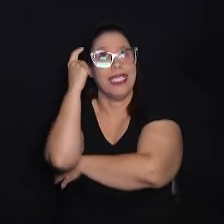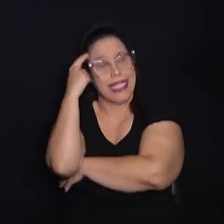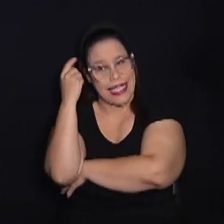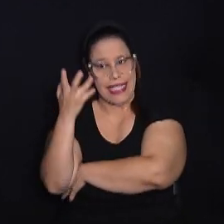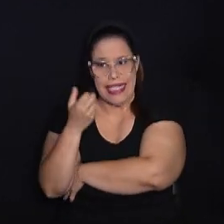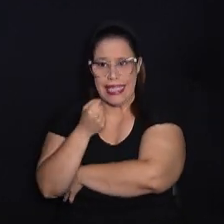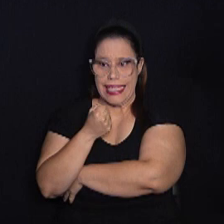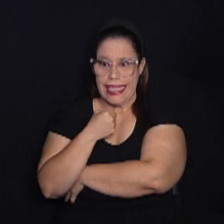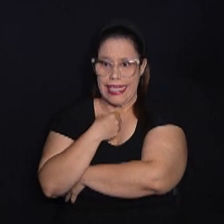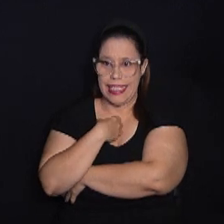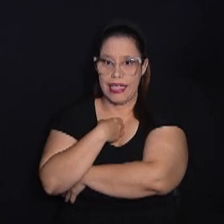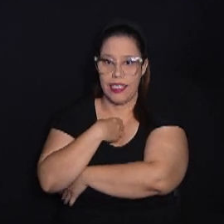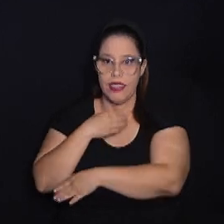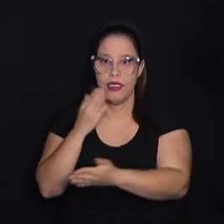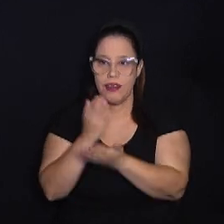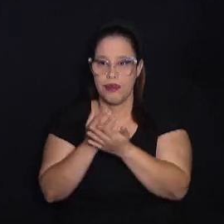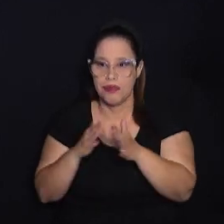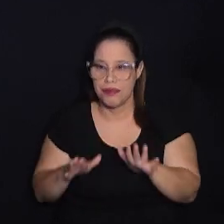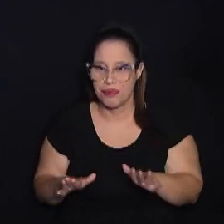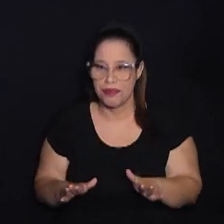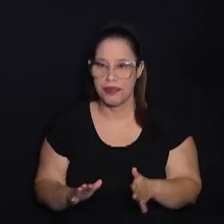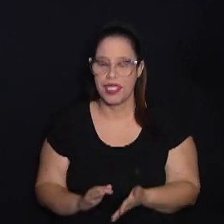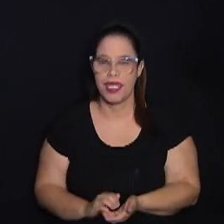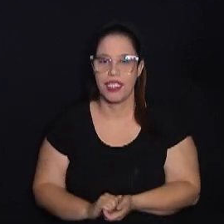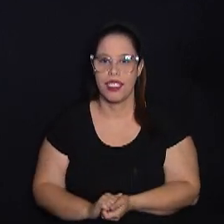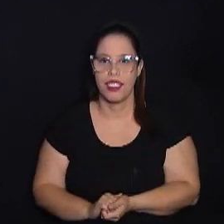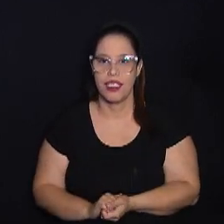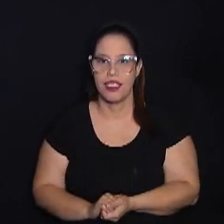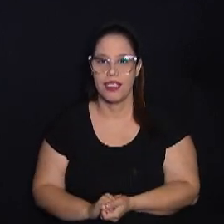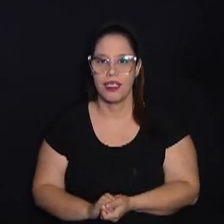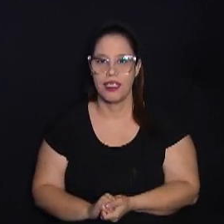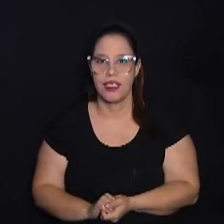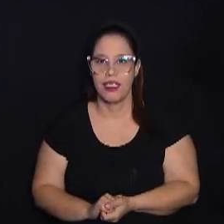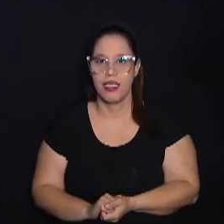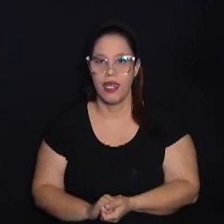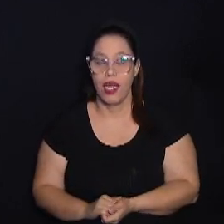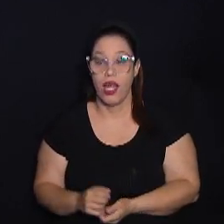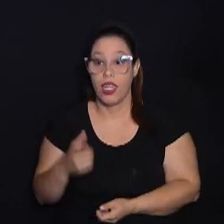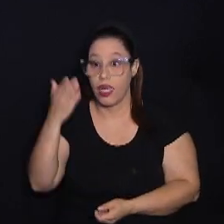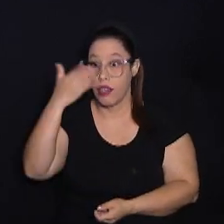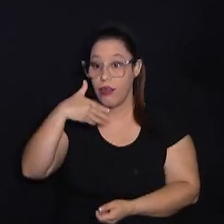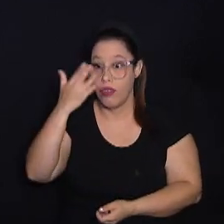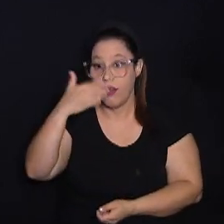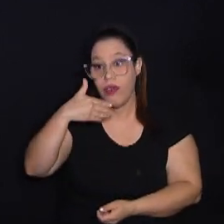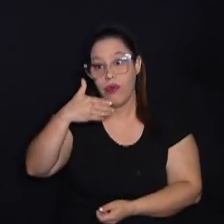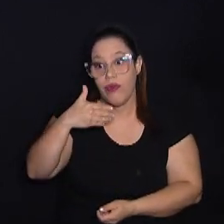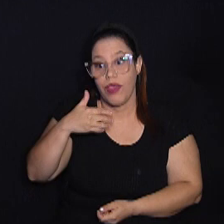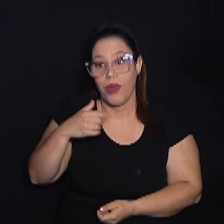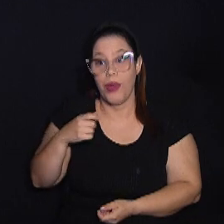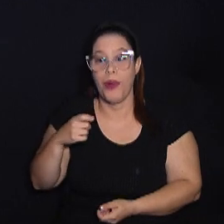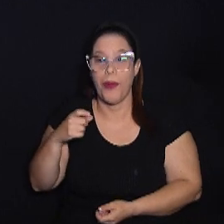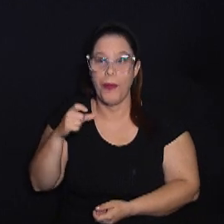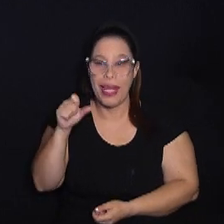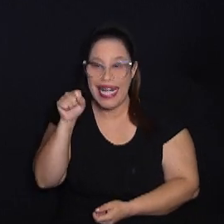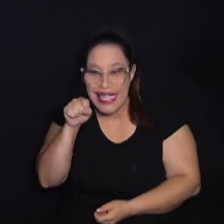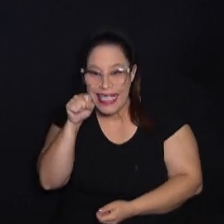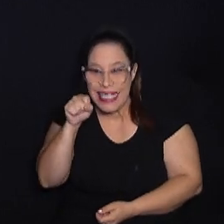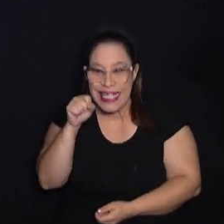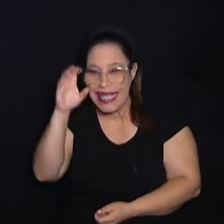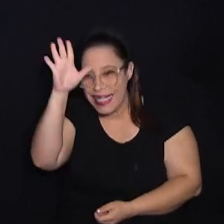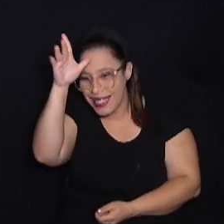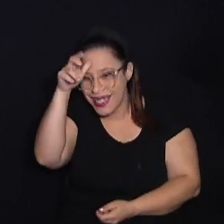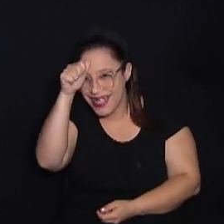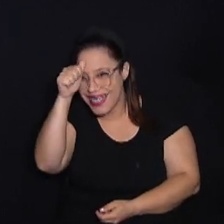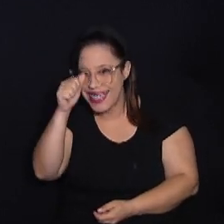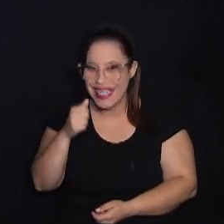olha, e para encerrar eu vou acabar, porque vocês não estão mais me vendo, estão vendo uma coxa de galinha aqui na frente.